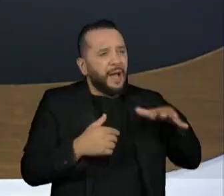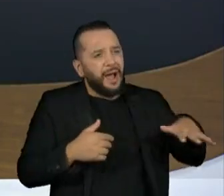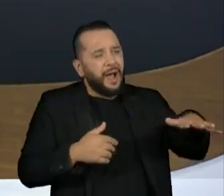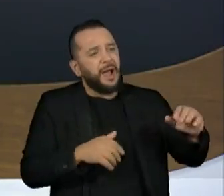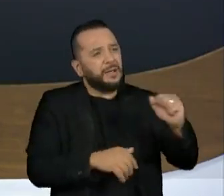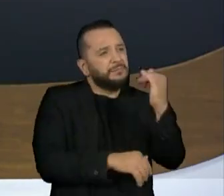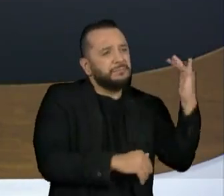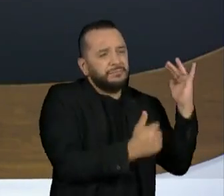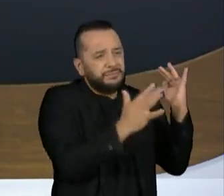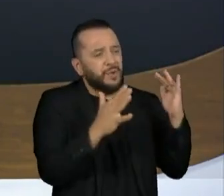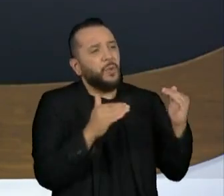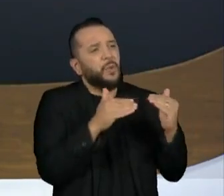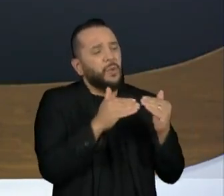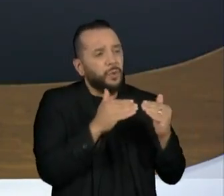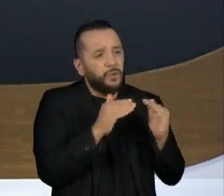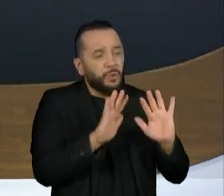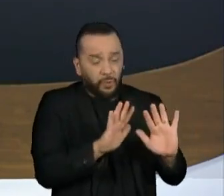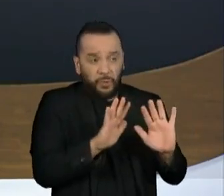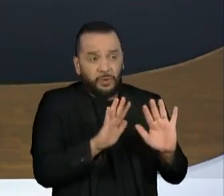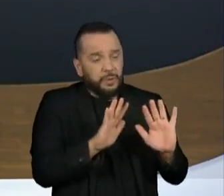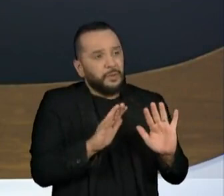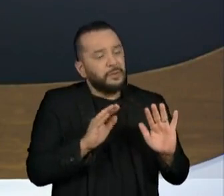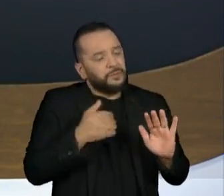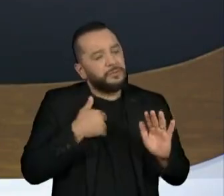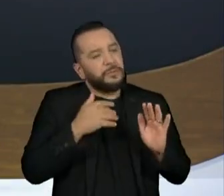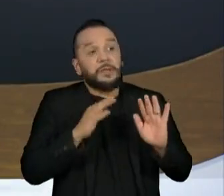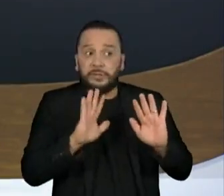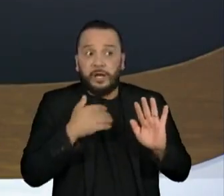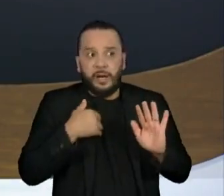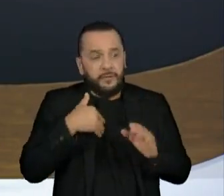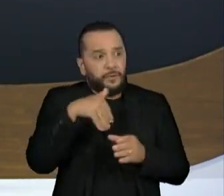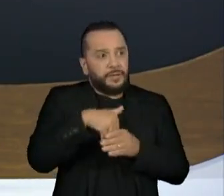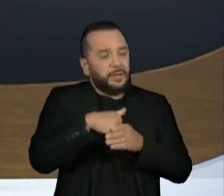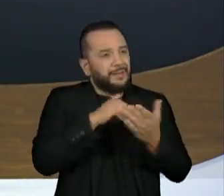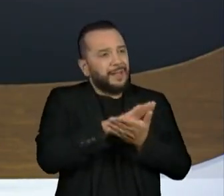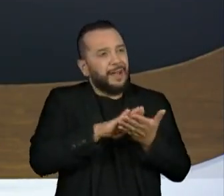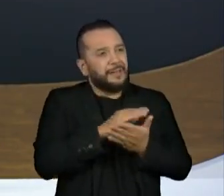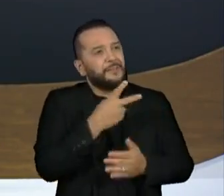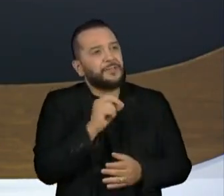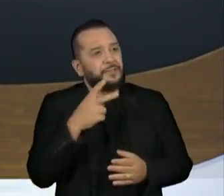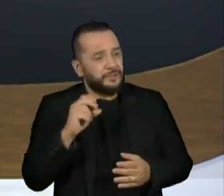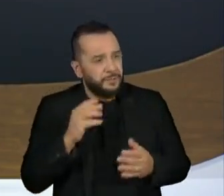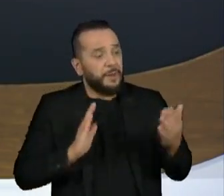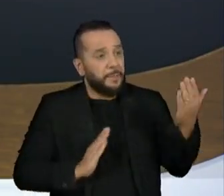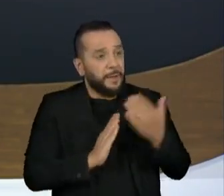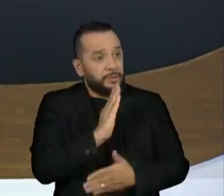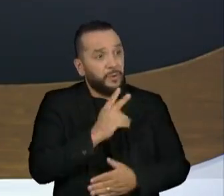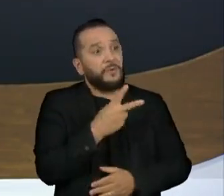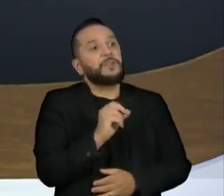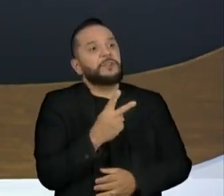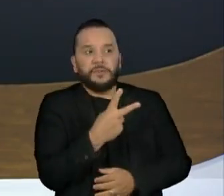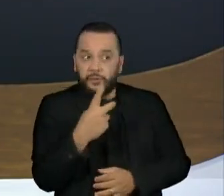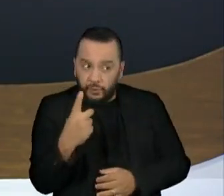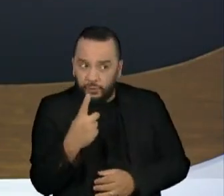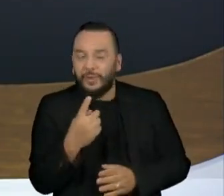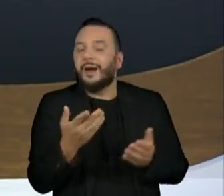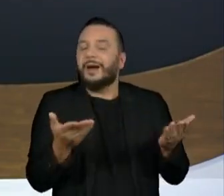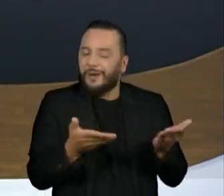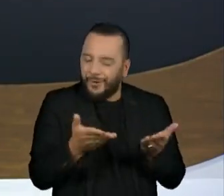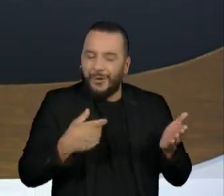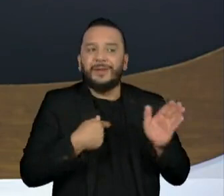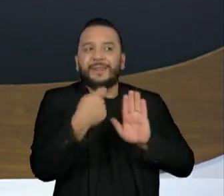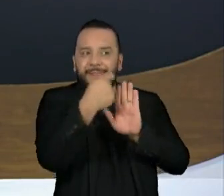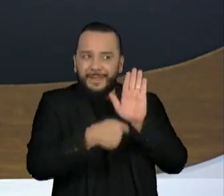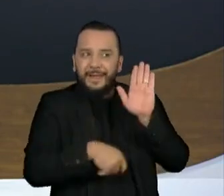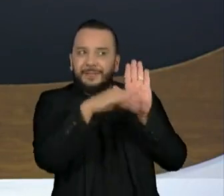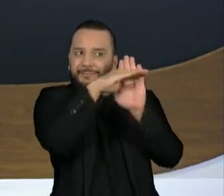não foi votada em 2020, mas passou agora em 2021, com algumas mudanças já tornando o texto menos